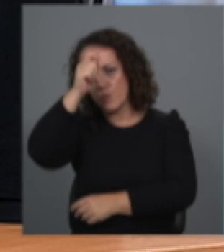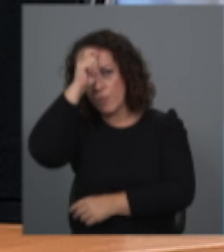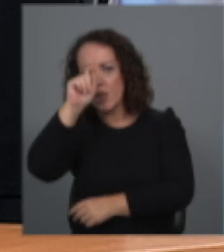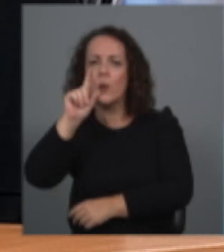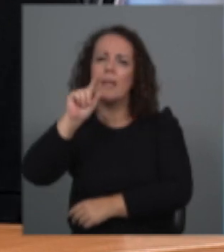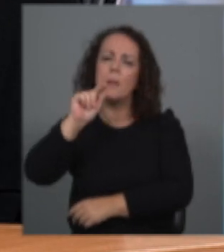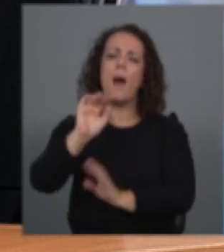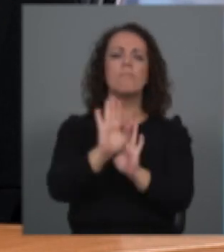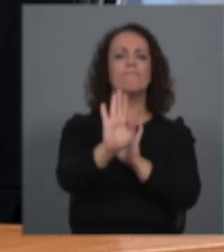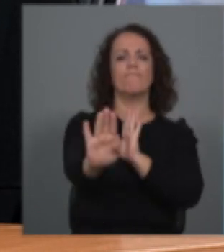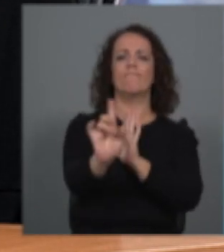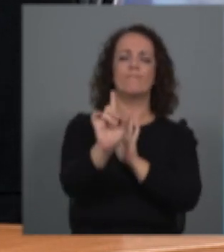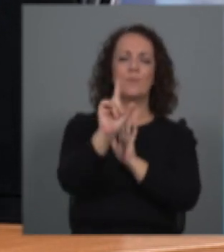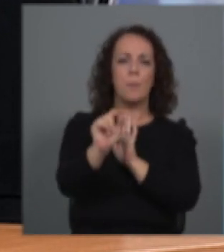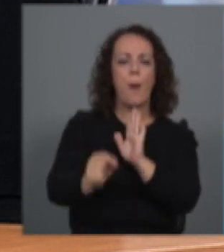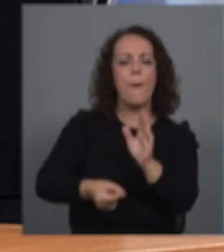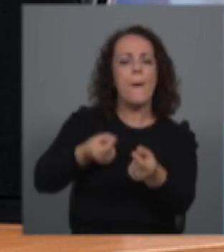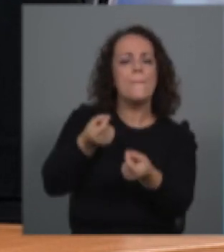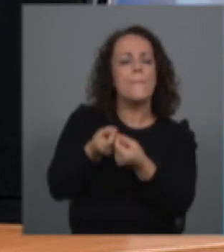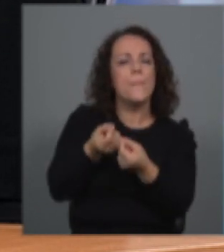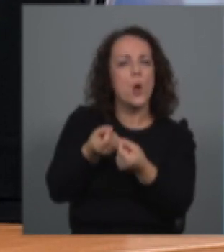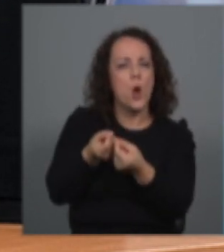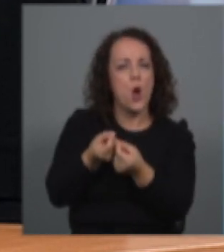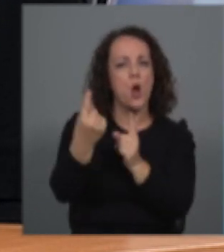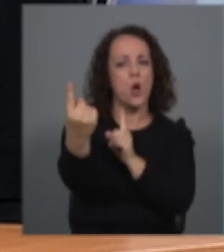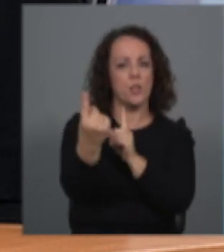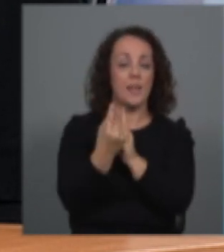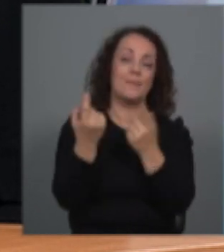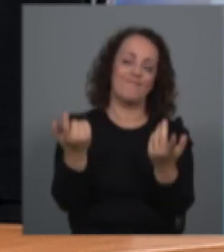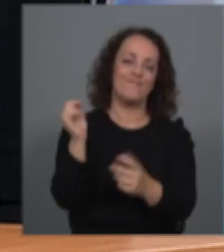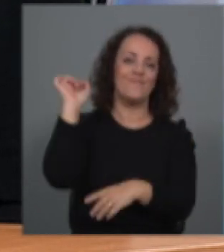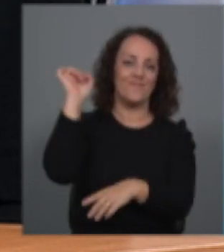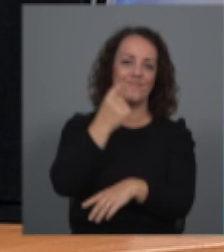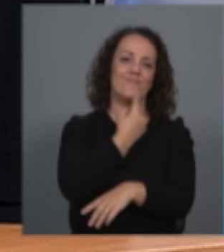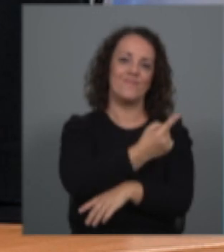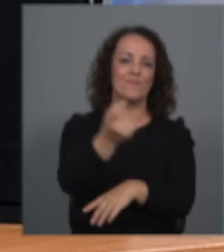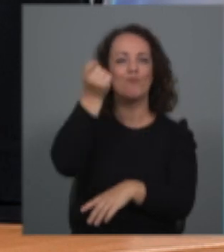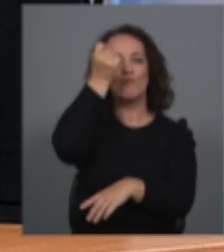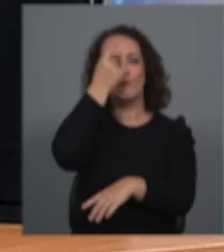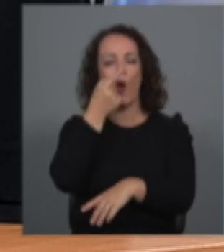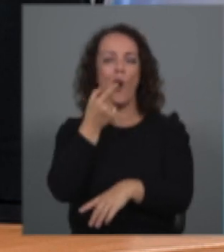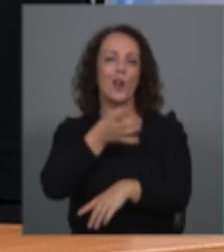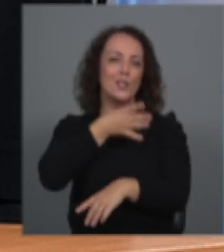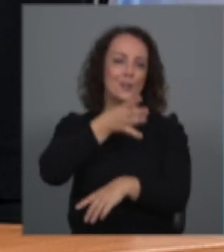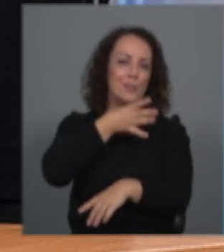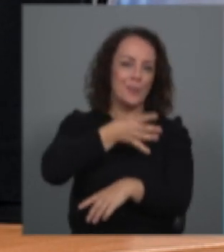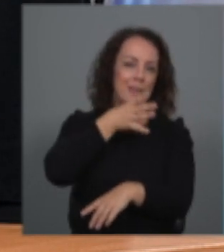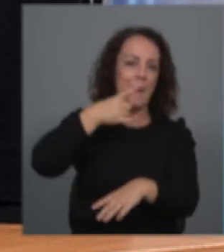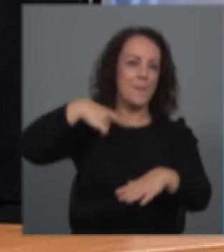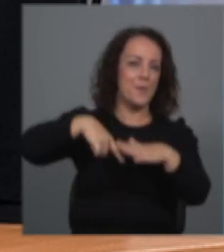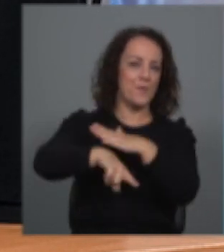proximidade. Eu acho que a palavra próximo, através da parábola que ele procura explicar,